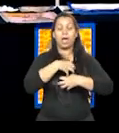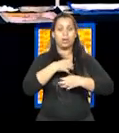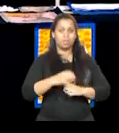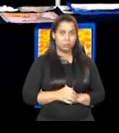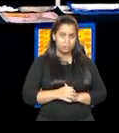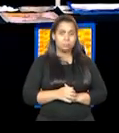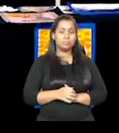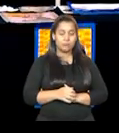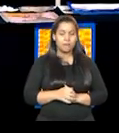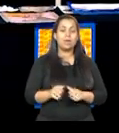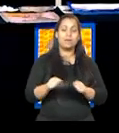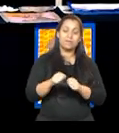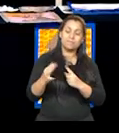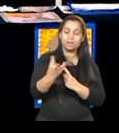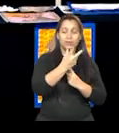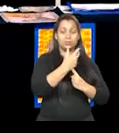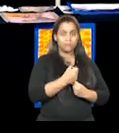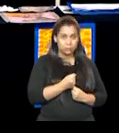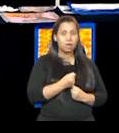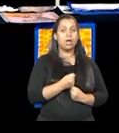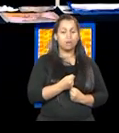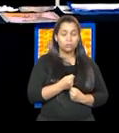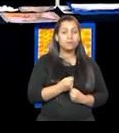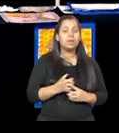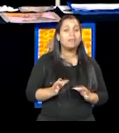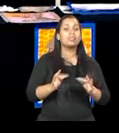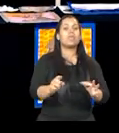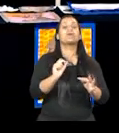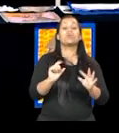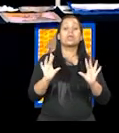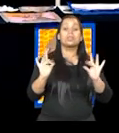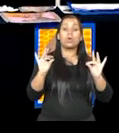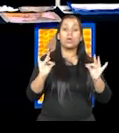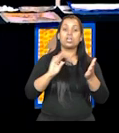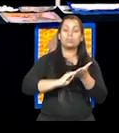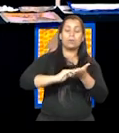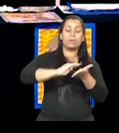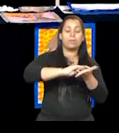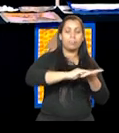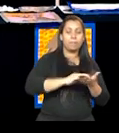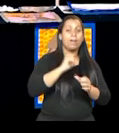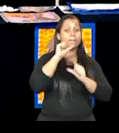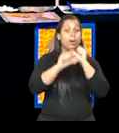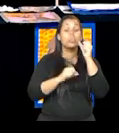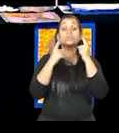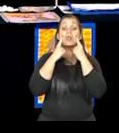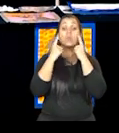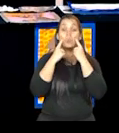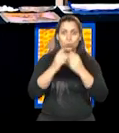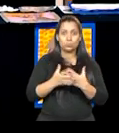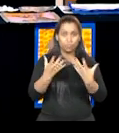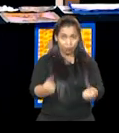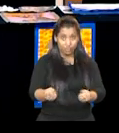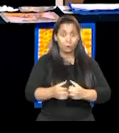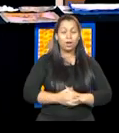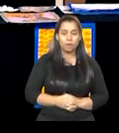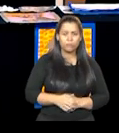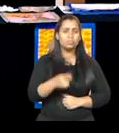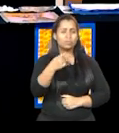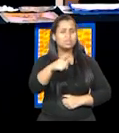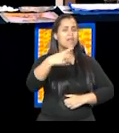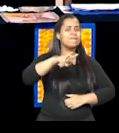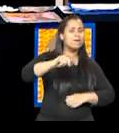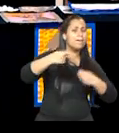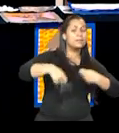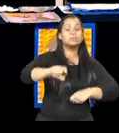e fazer arte usando a técnica da colagem para deformar a imagem de um rosto. Vamos lá? Vocês vão